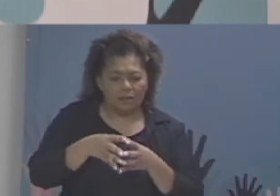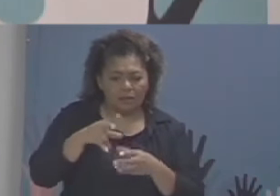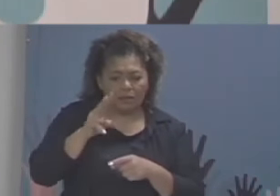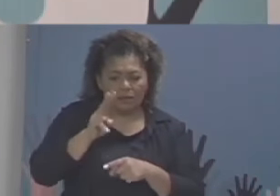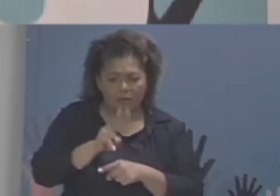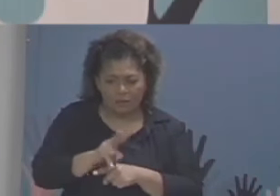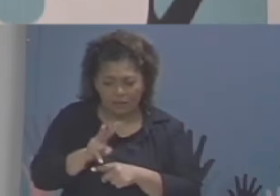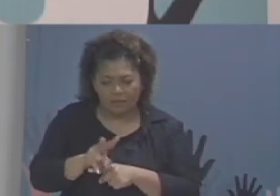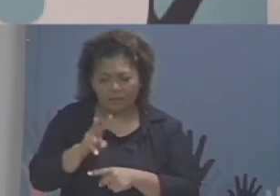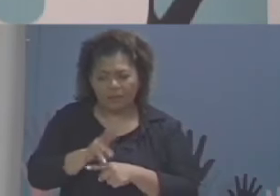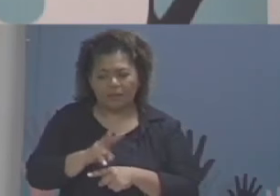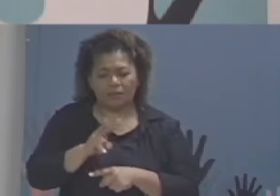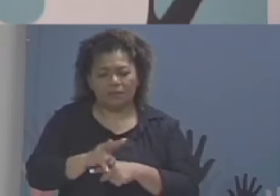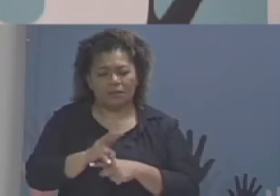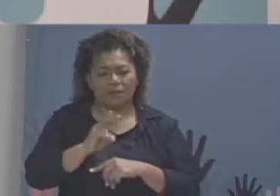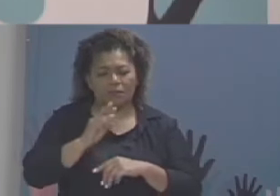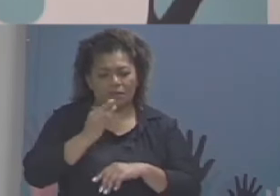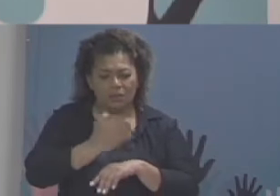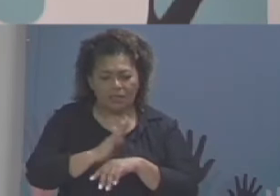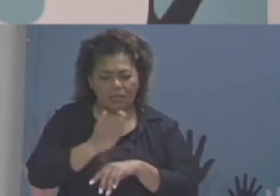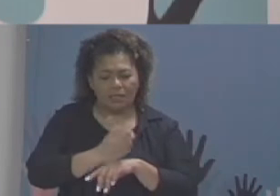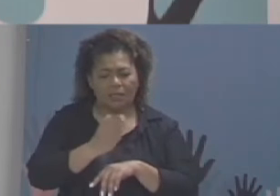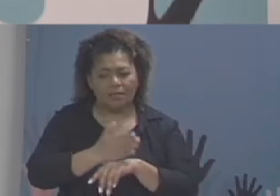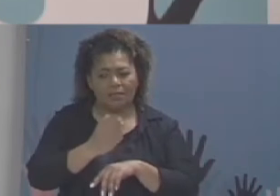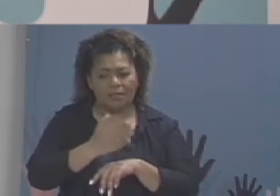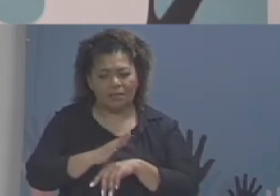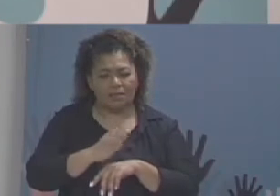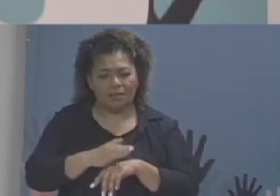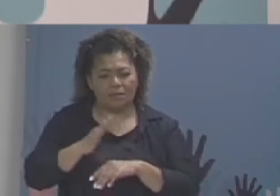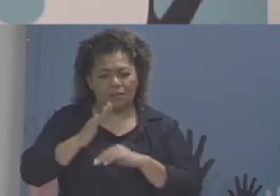profissional psicóloga,